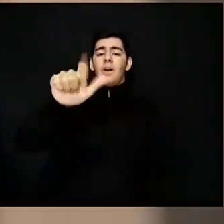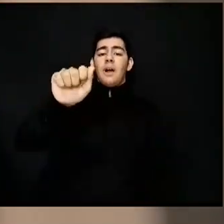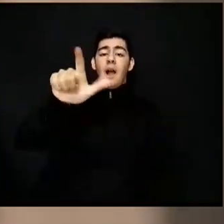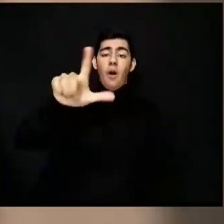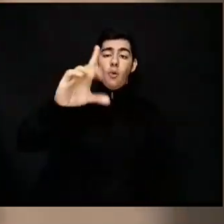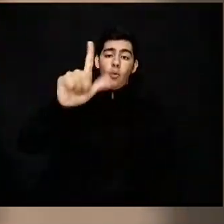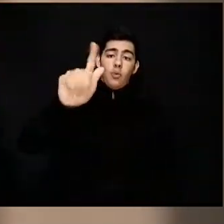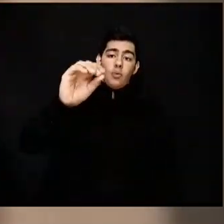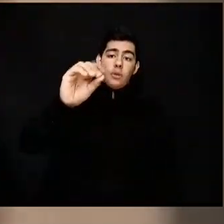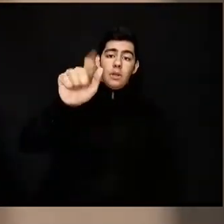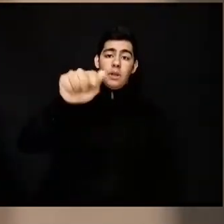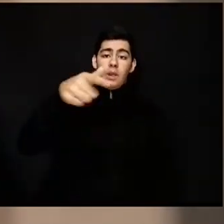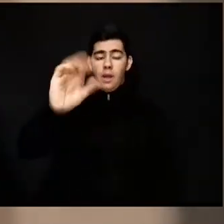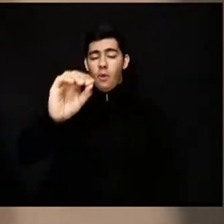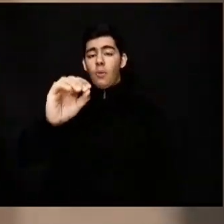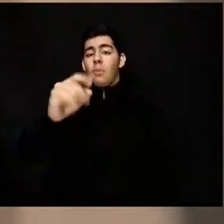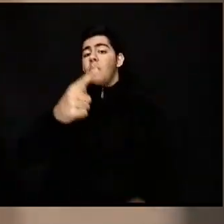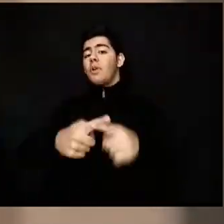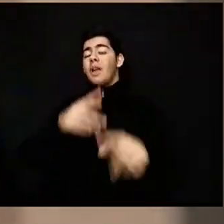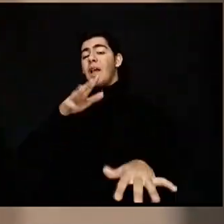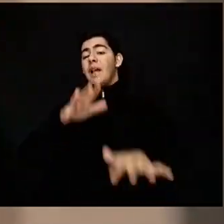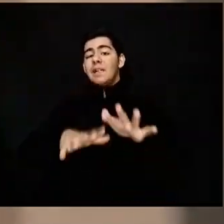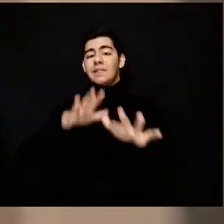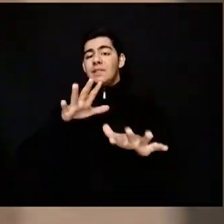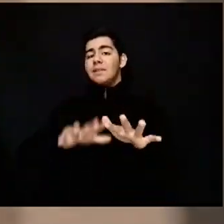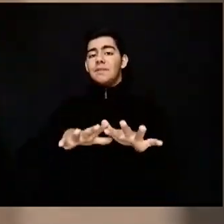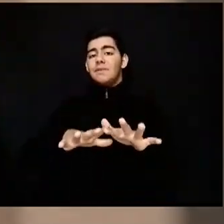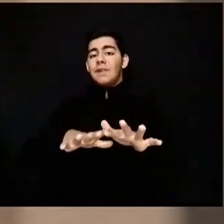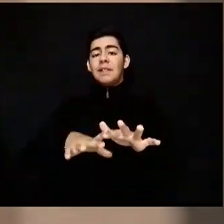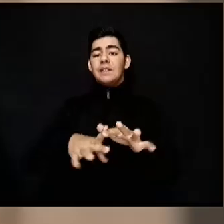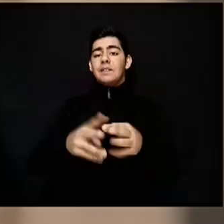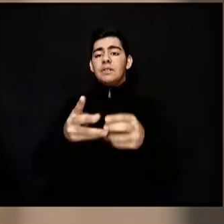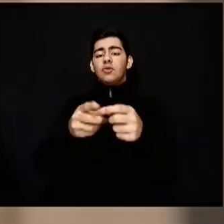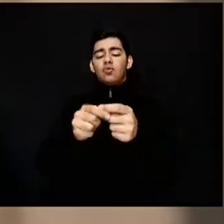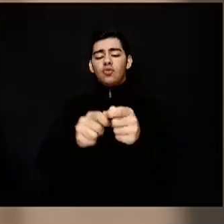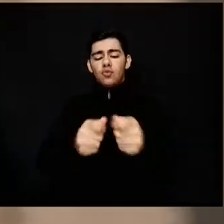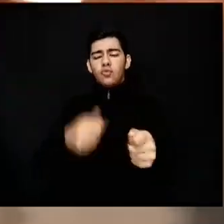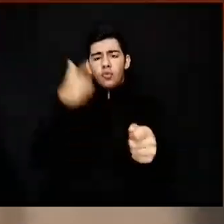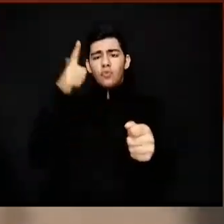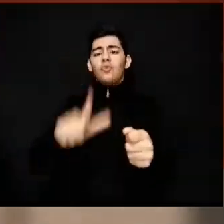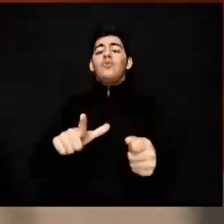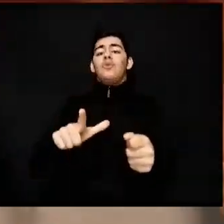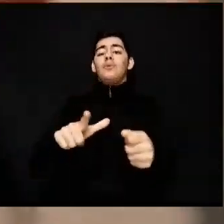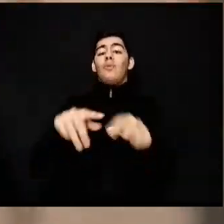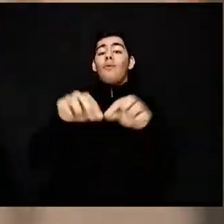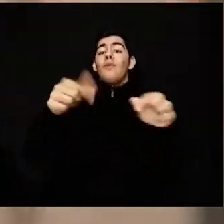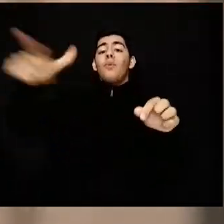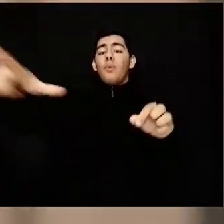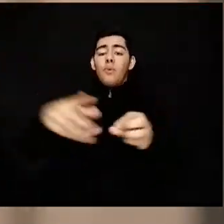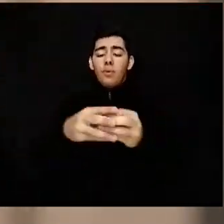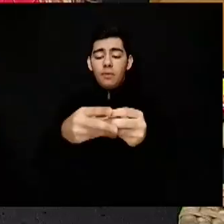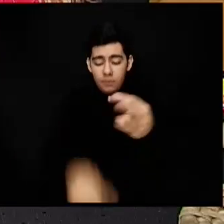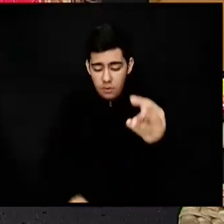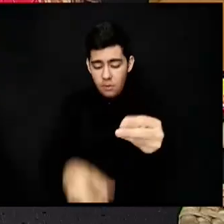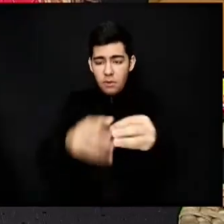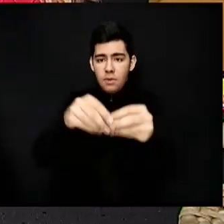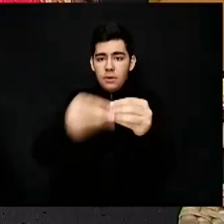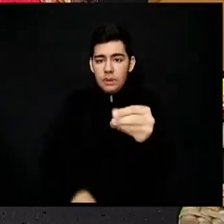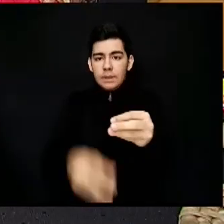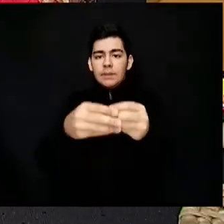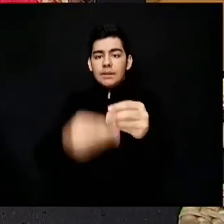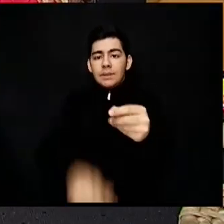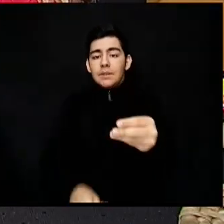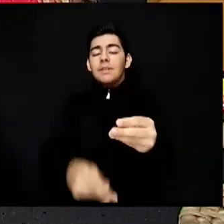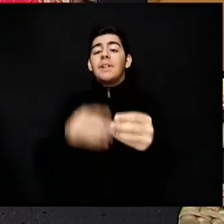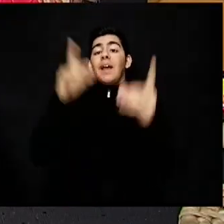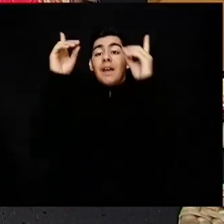menos. Então é mais fácil de travar do que o encerado. Em termos de